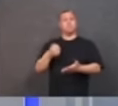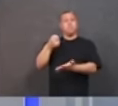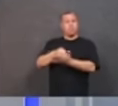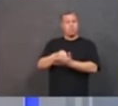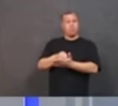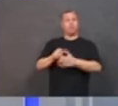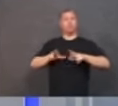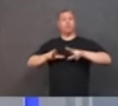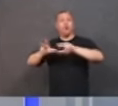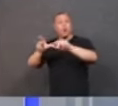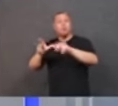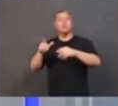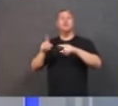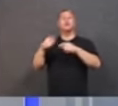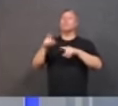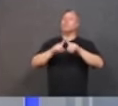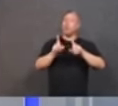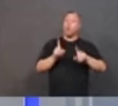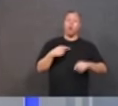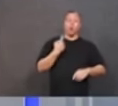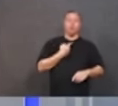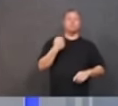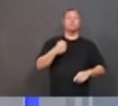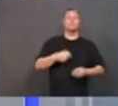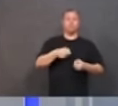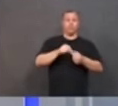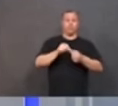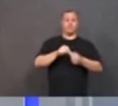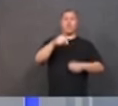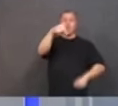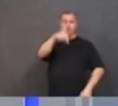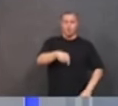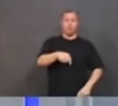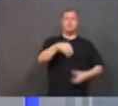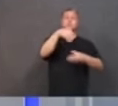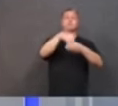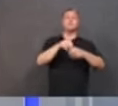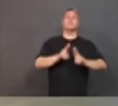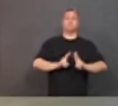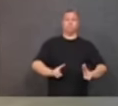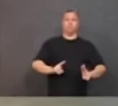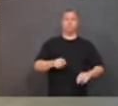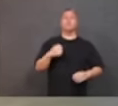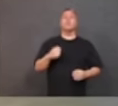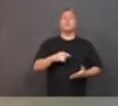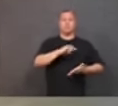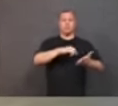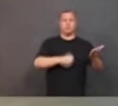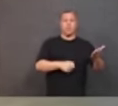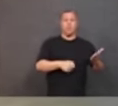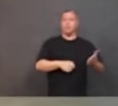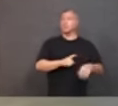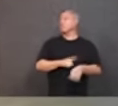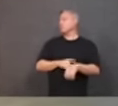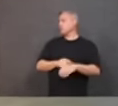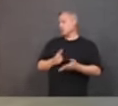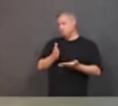nós poderíamos fazer isso dentro da própria universidade. Nós temos de fazer uma... Tempo esgotado, professor